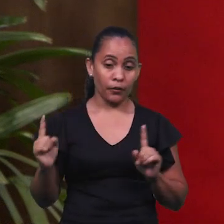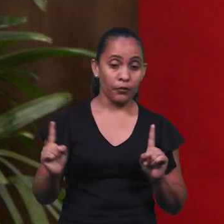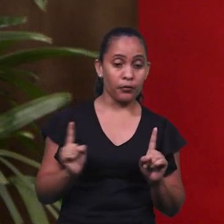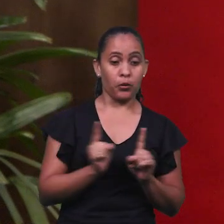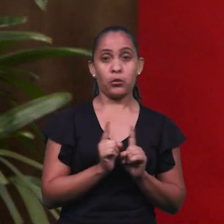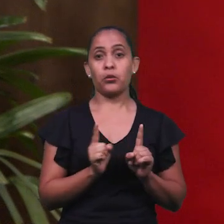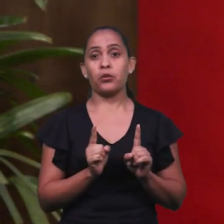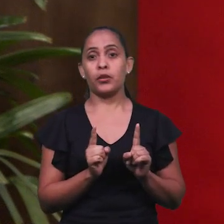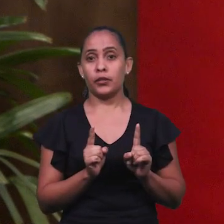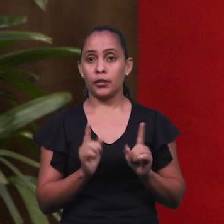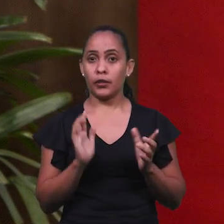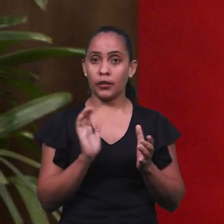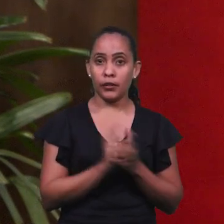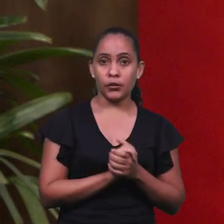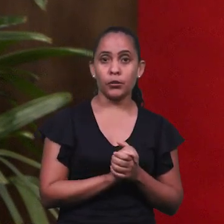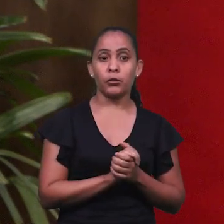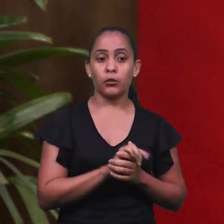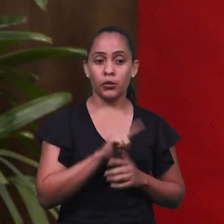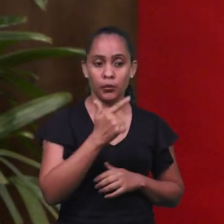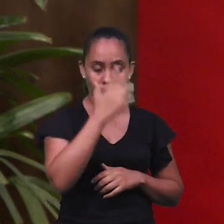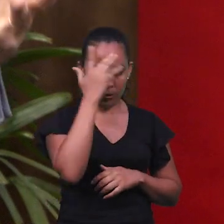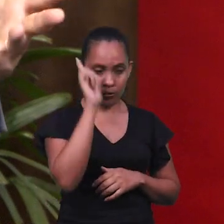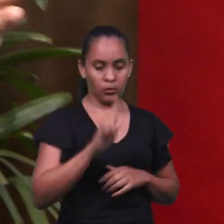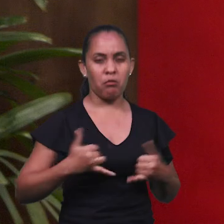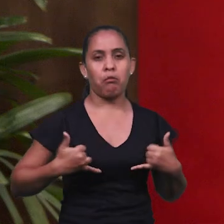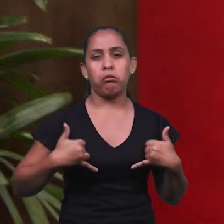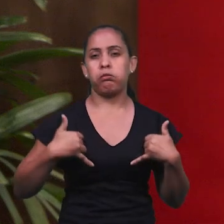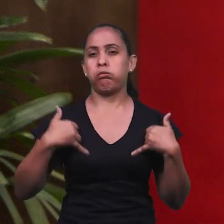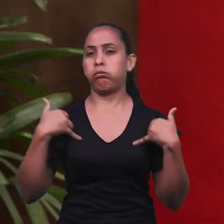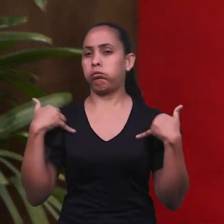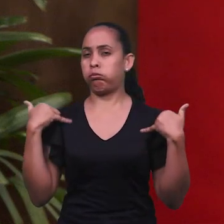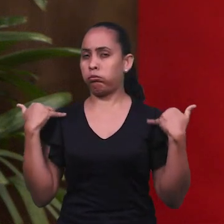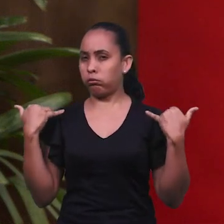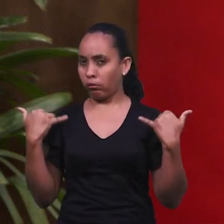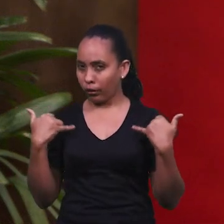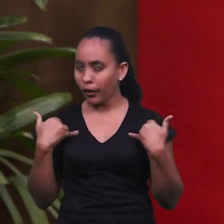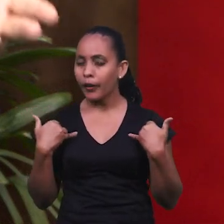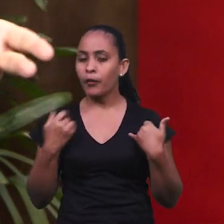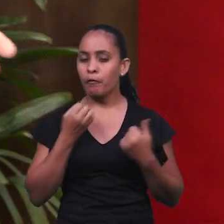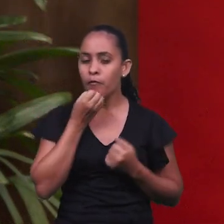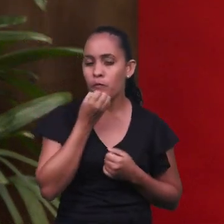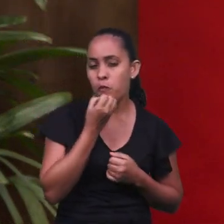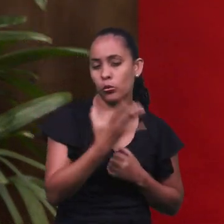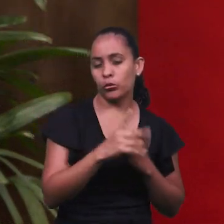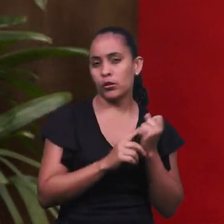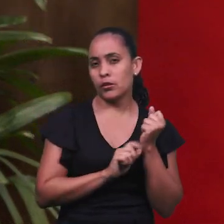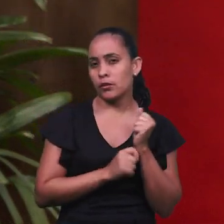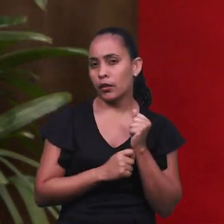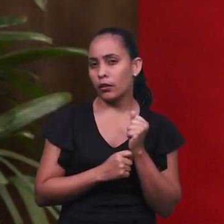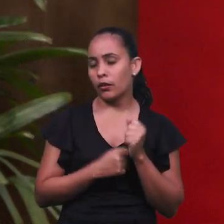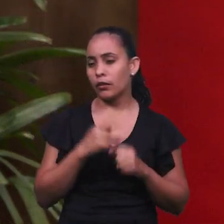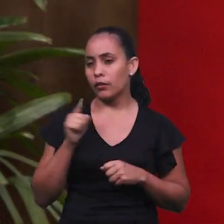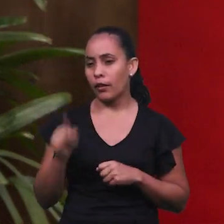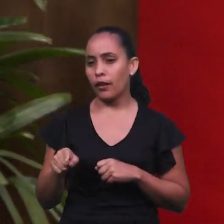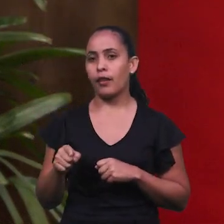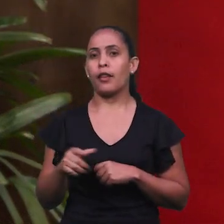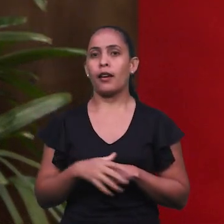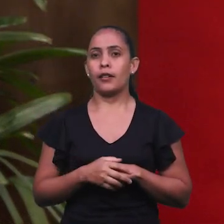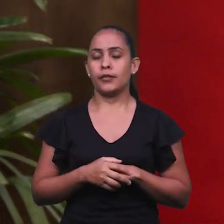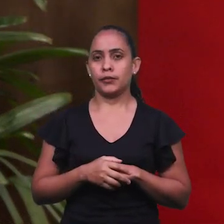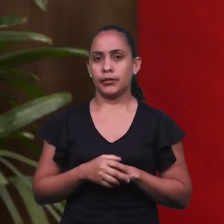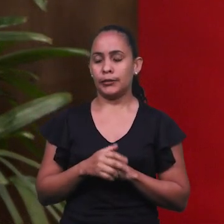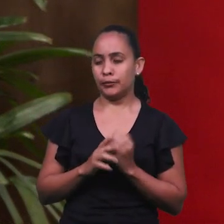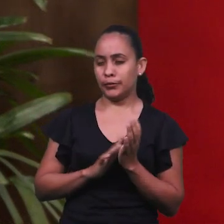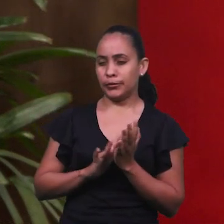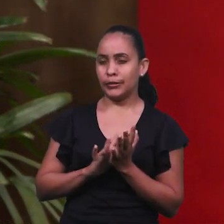com Dalila, ele, vamos dizer assim, ficou soberbo, né? E contou o segredo. E lá ele foi